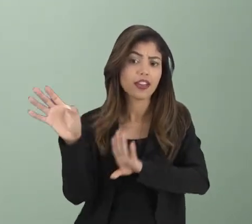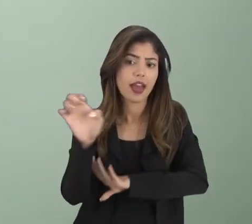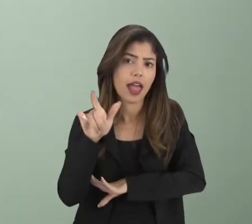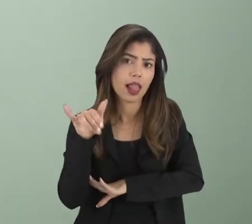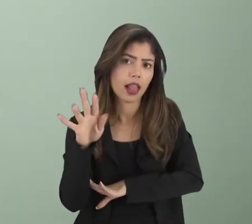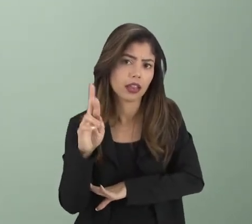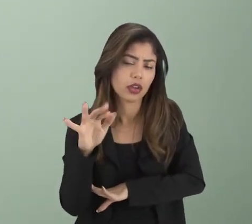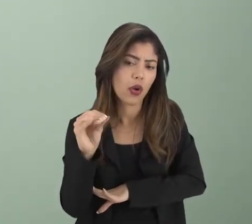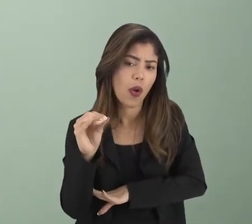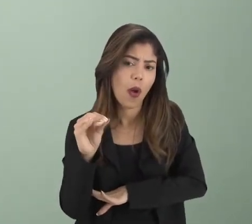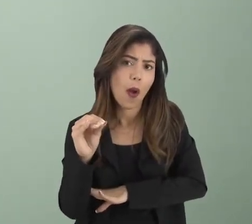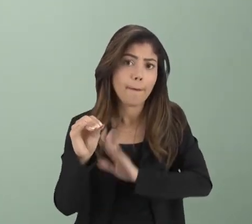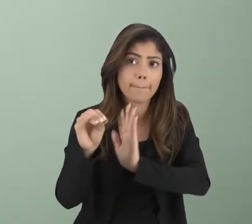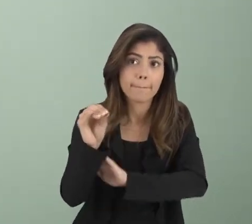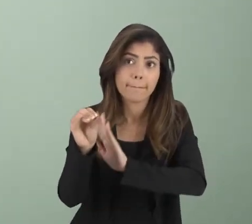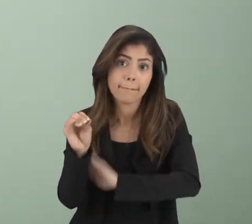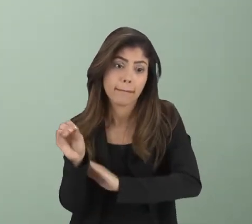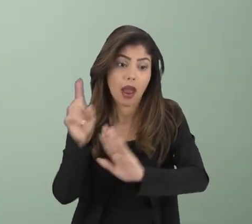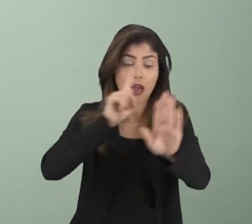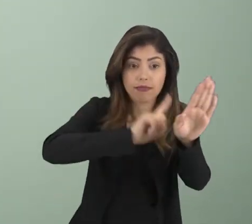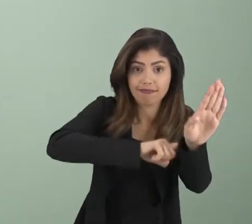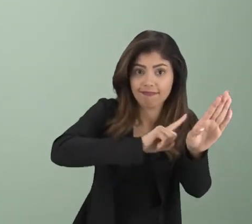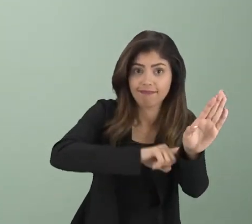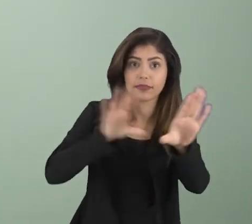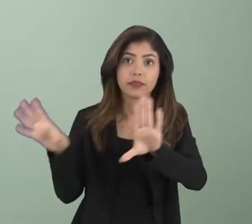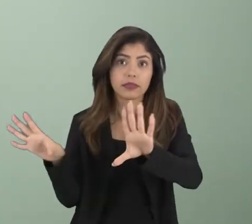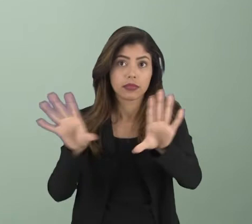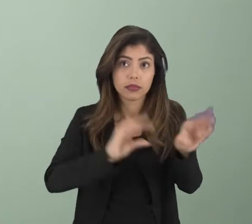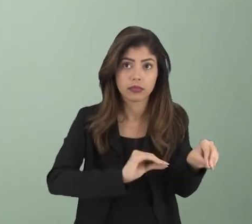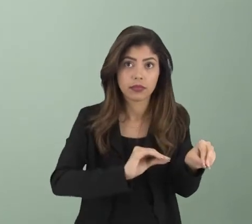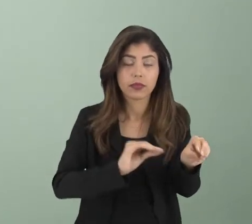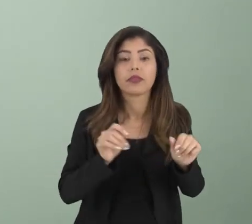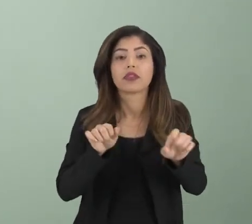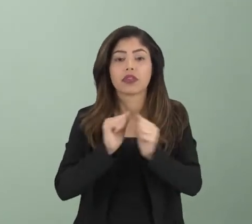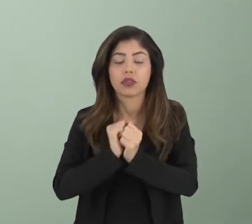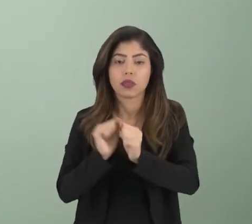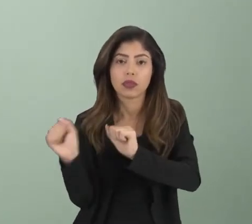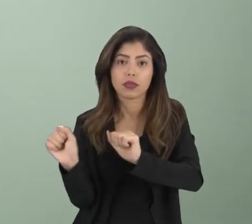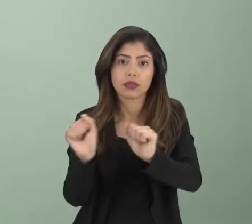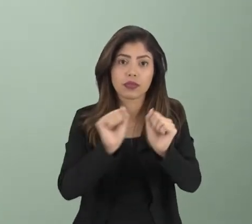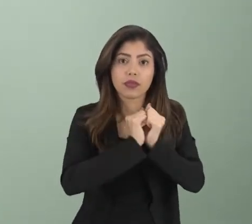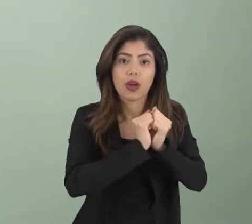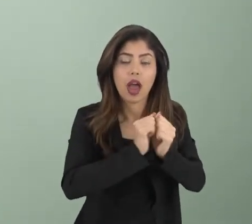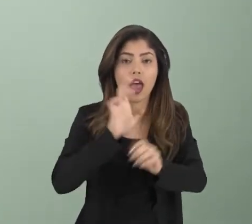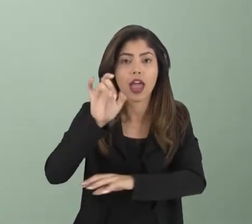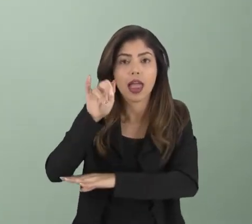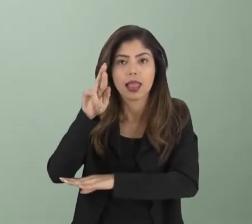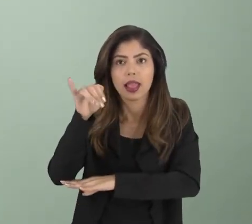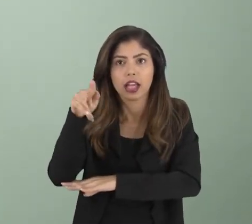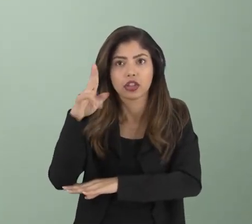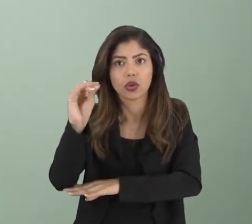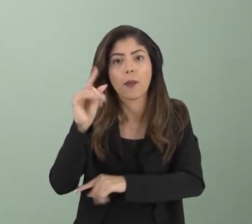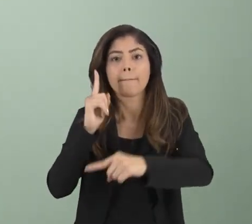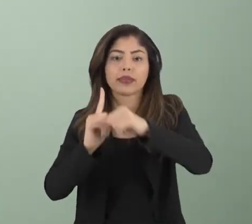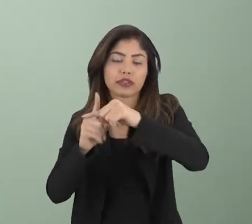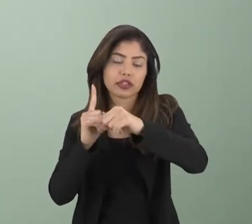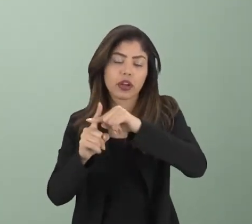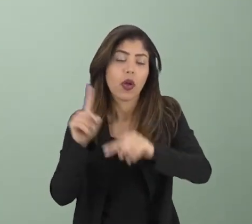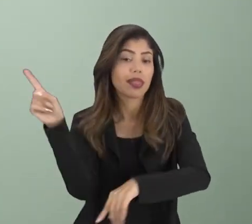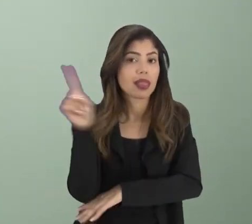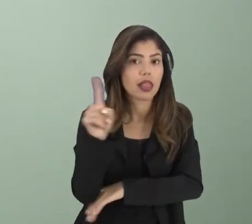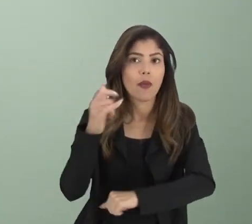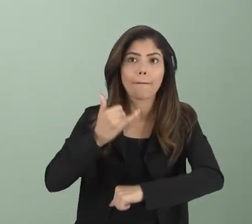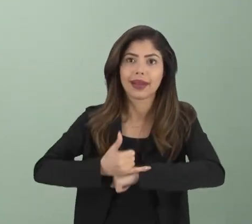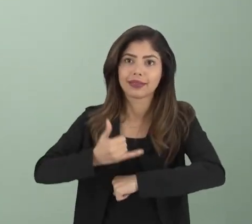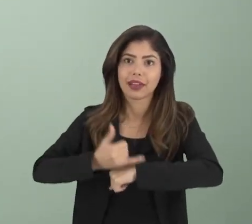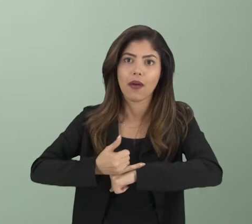de um metal para um não metal. Por que isso acontece? Os metais são eletropositivos, os não metais